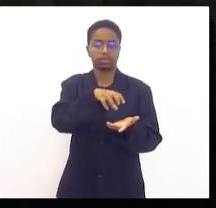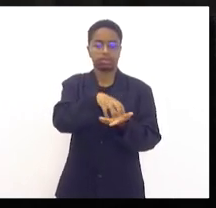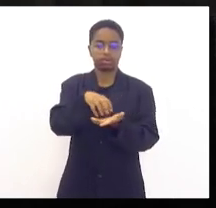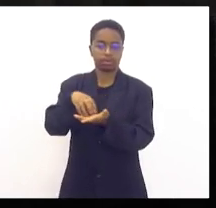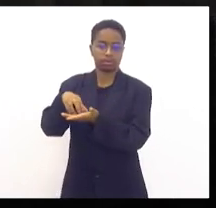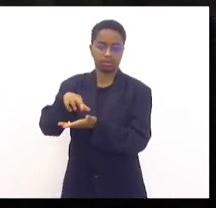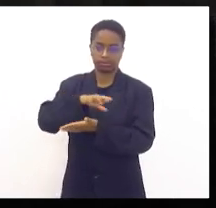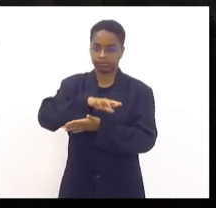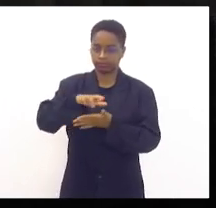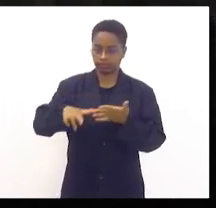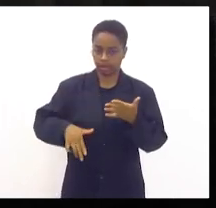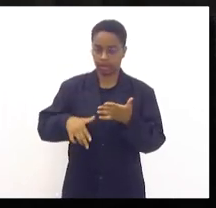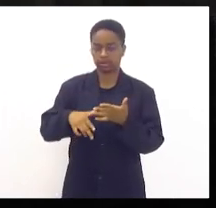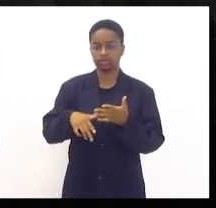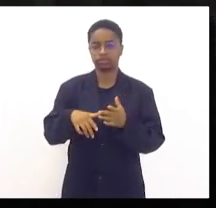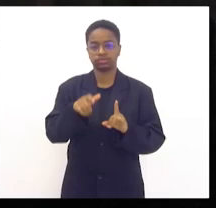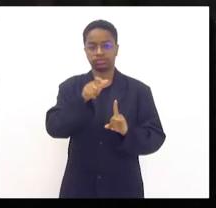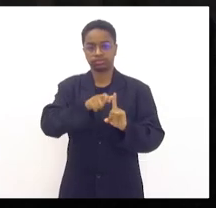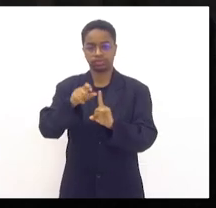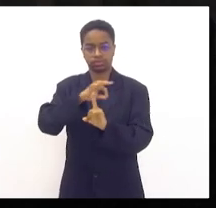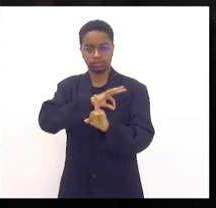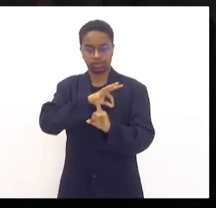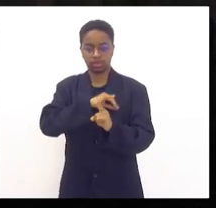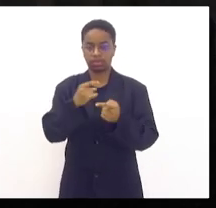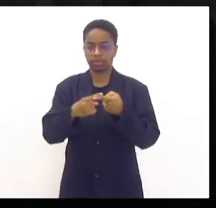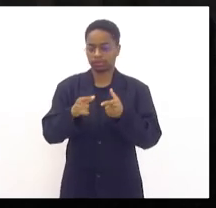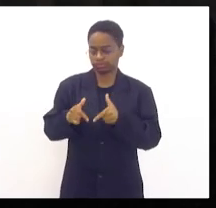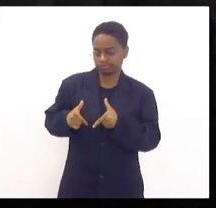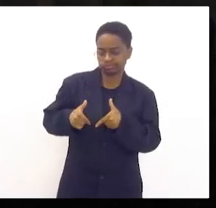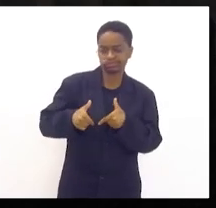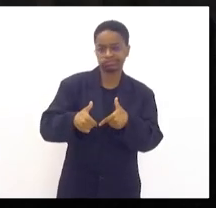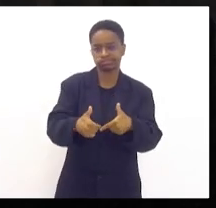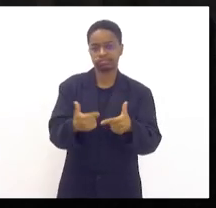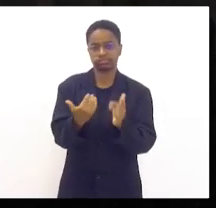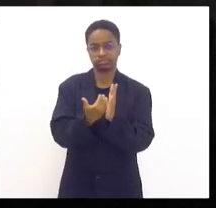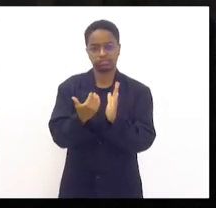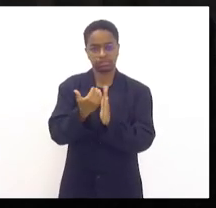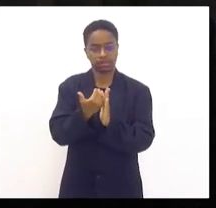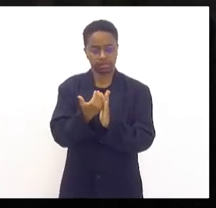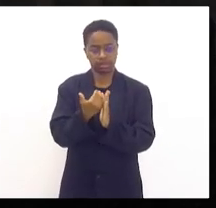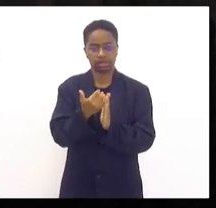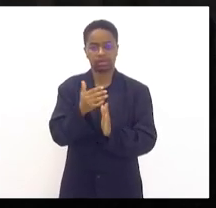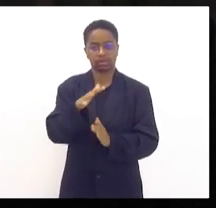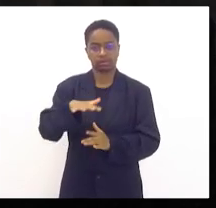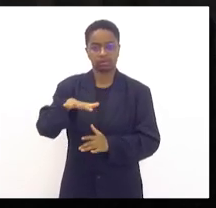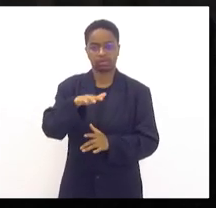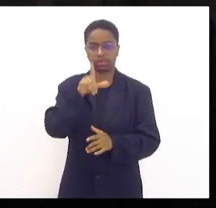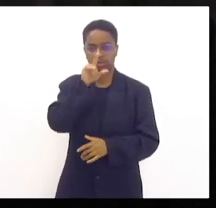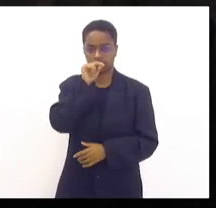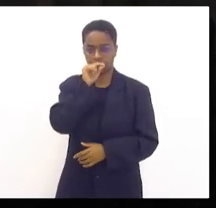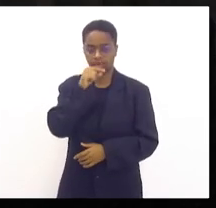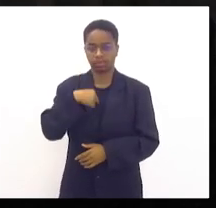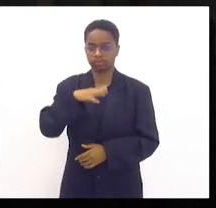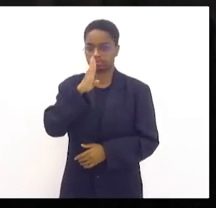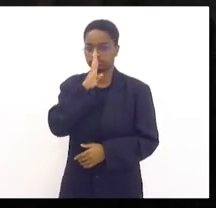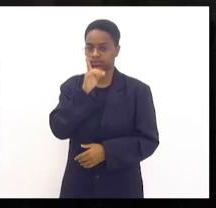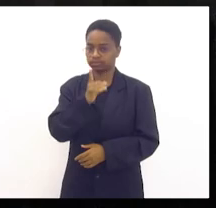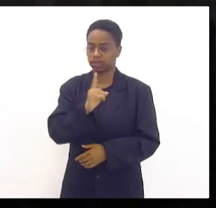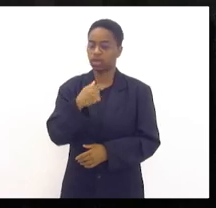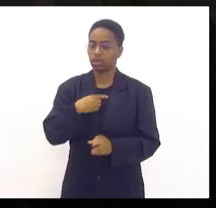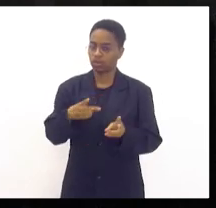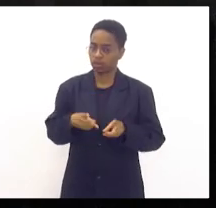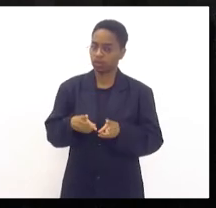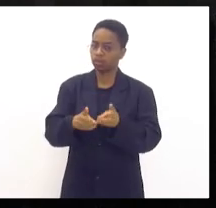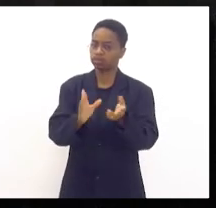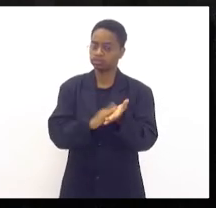o chefe de polícia, que intensificaram as operações lá. Mas eu não vou me calar, Giovanni Ratim, eu vou continuar cobrando, da